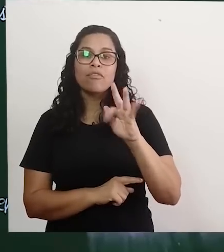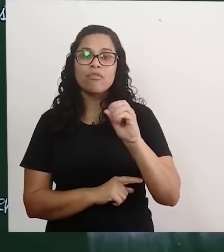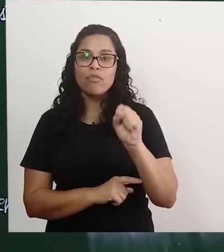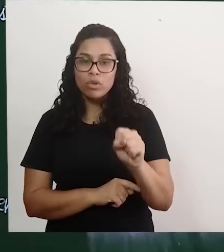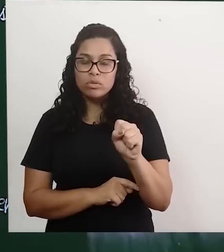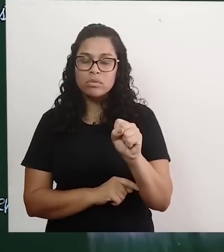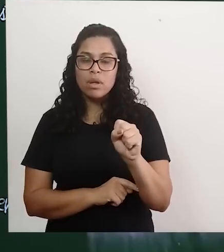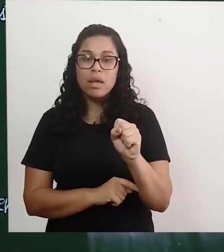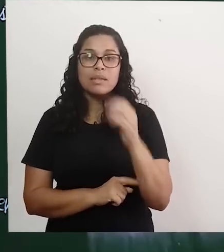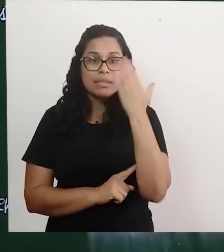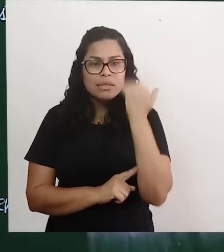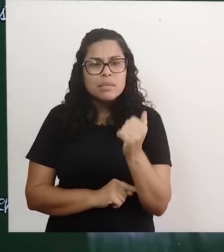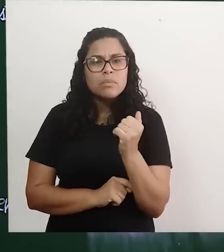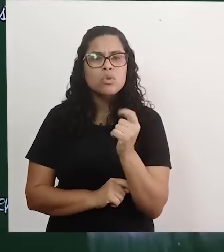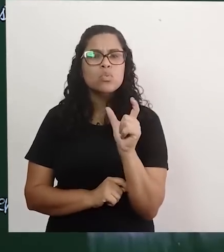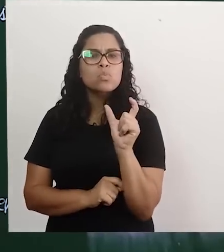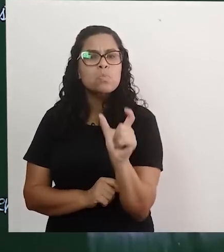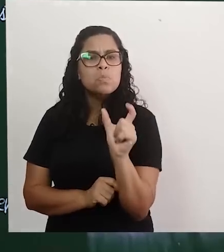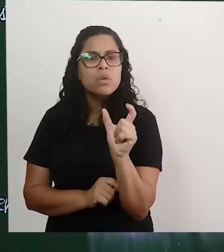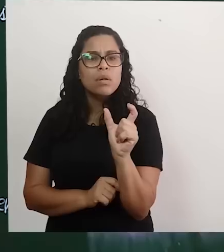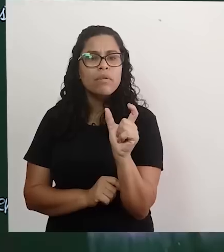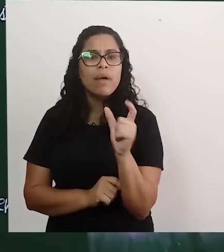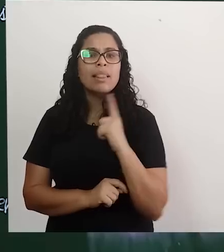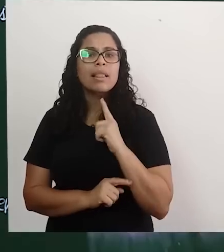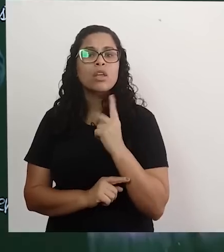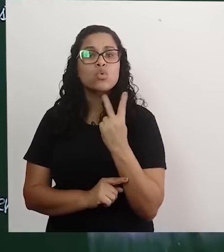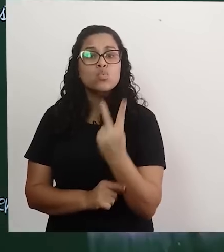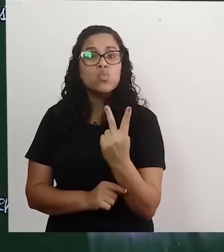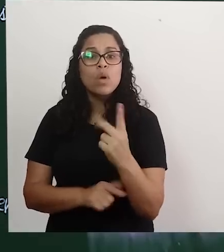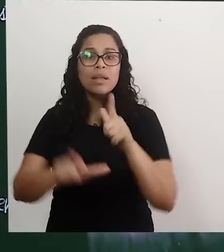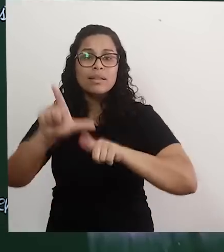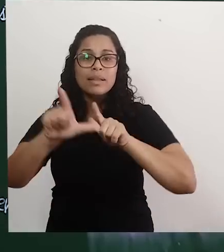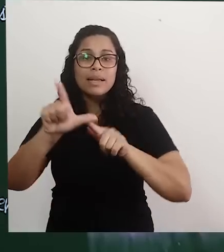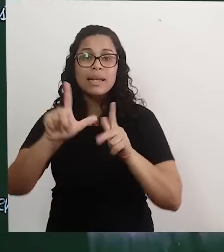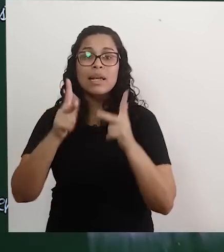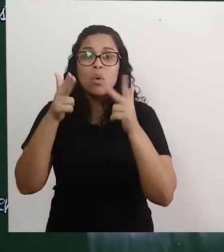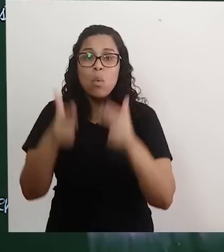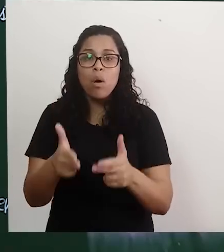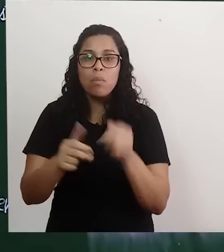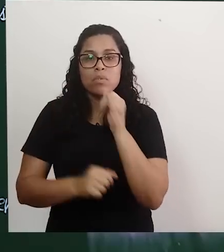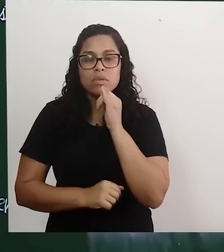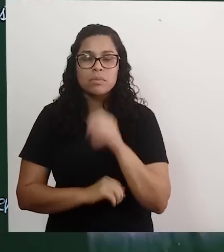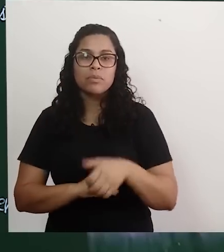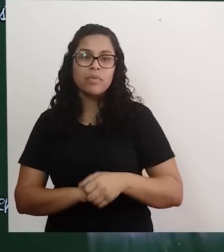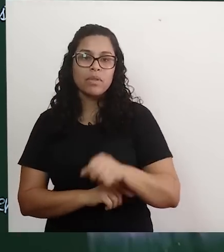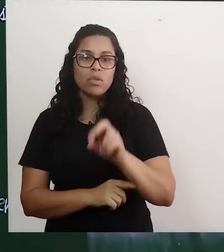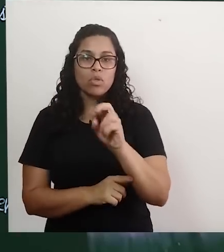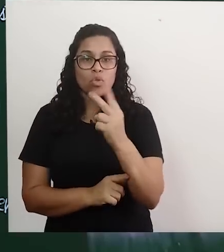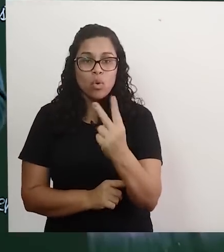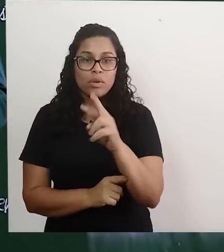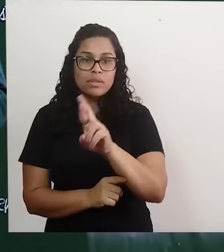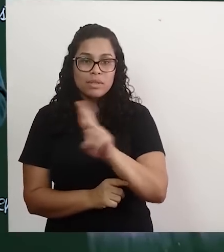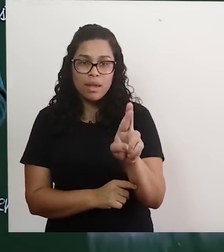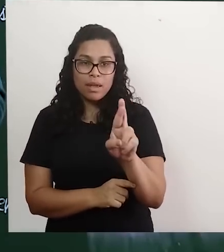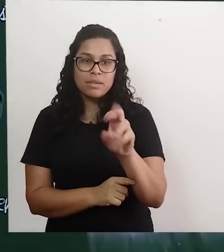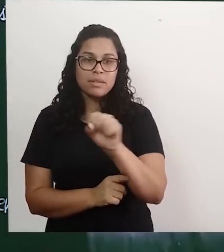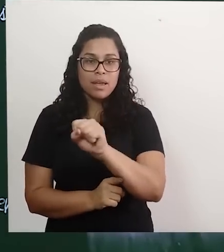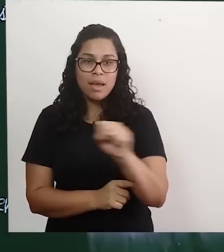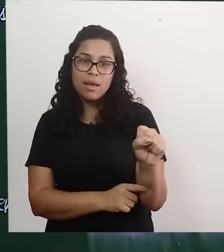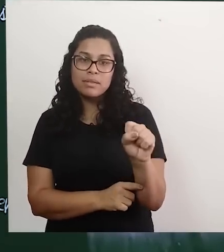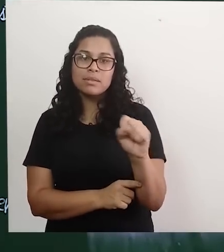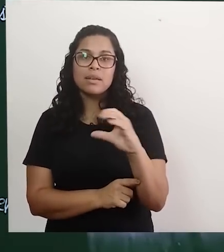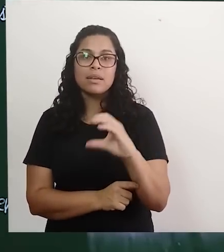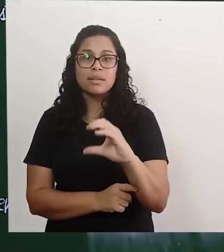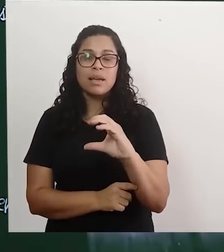sinalização quando duas letras se encontram e têm o mesmo som, o mesmo fonema. É o que acontece, por exemplo, quando há o encontro de dois R's, dois